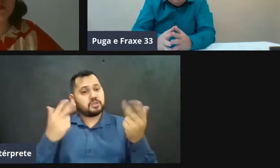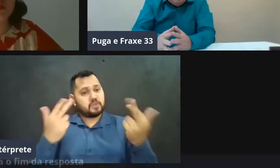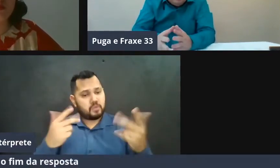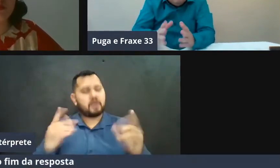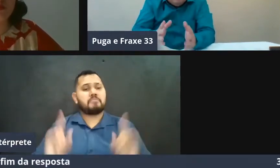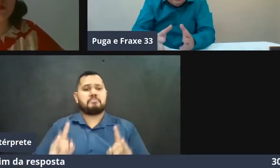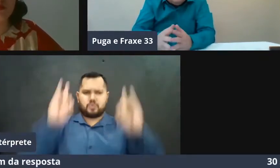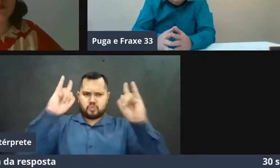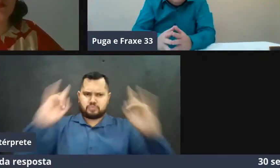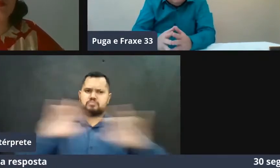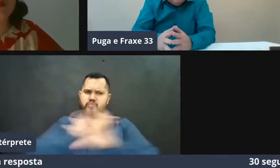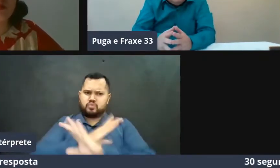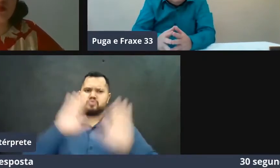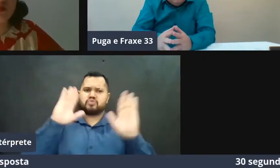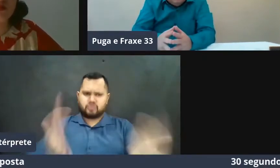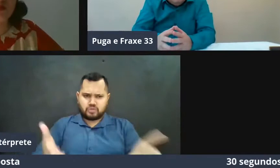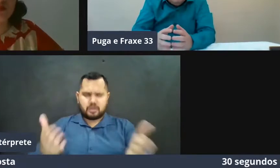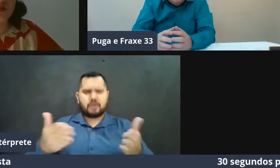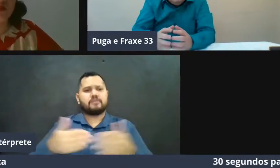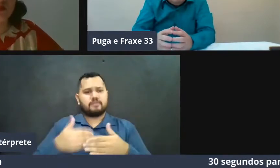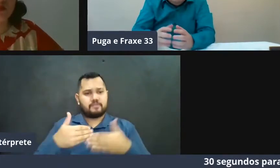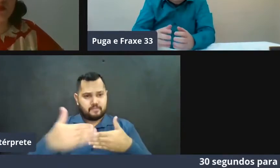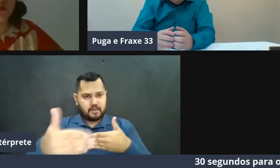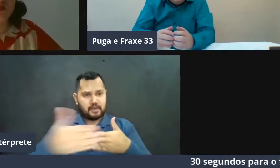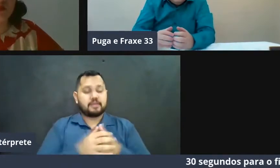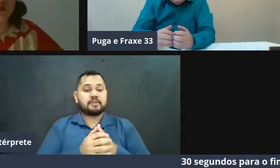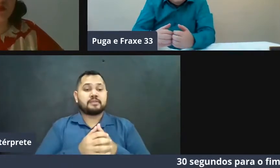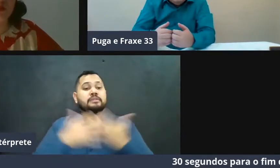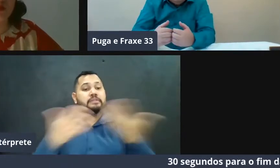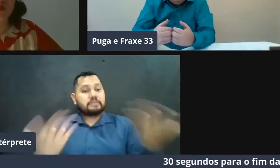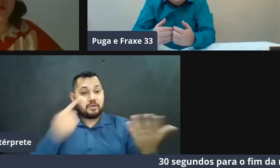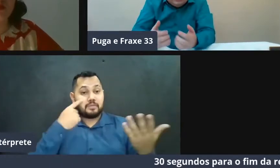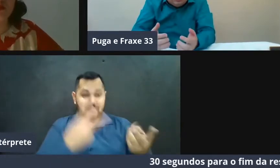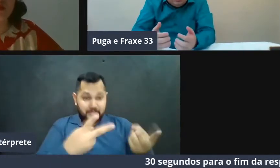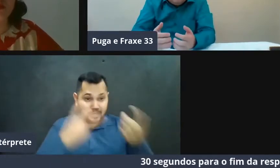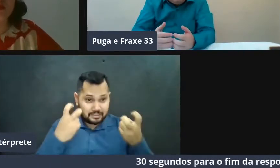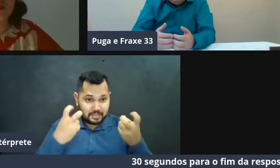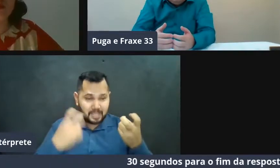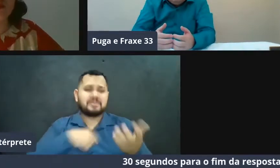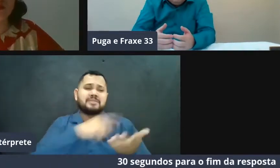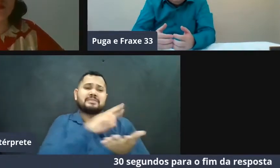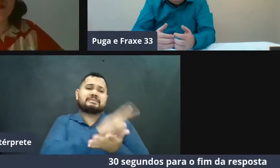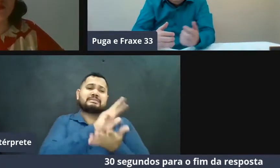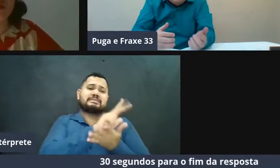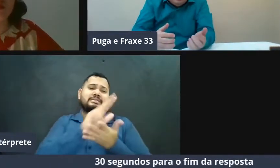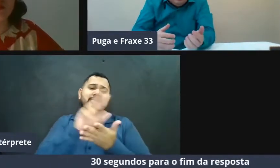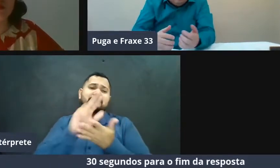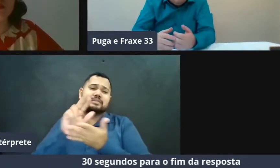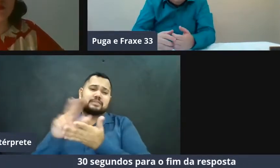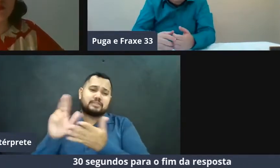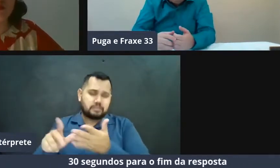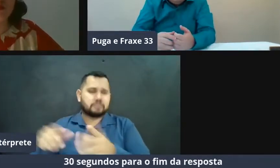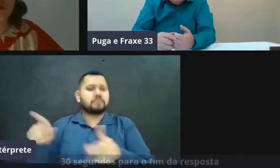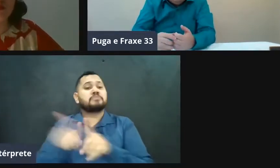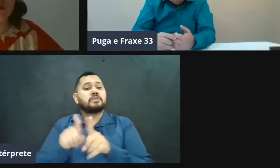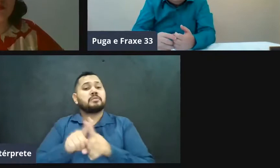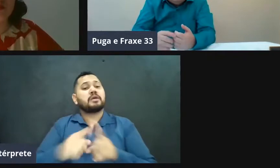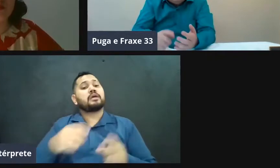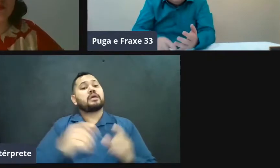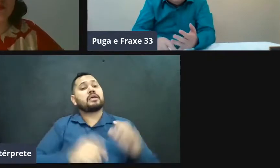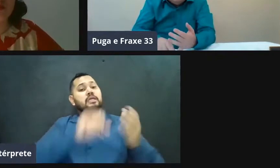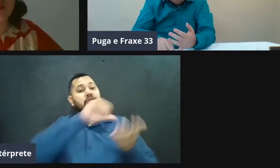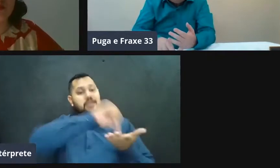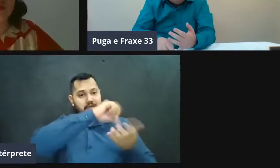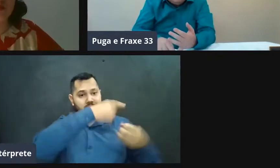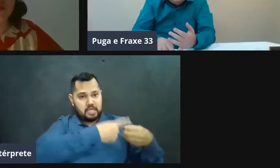está pronto para a sua inauguração. Então, veja que há diversas obras que foram feitas. No interior, nós temos o